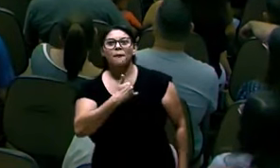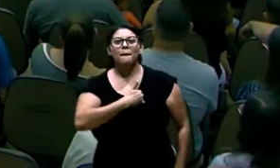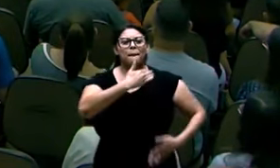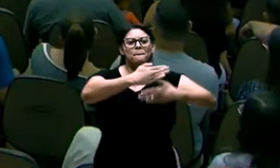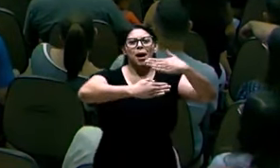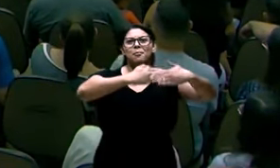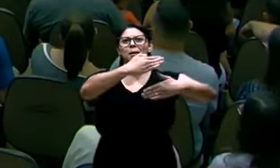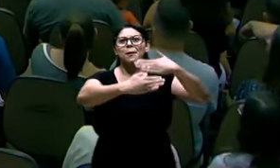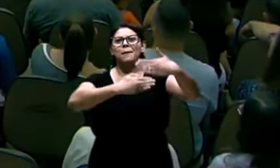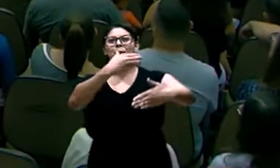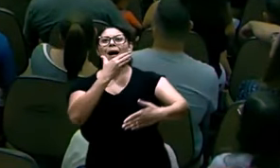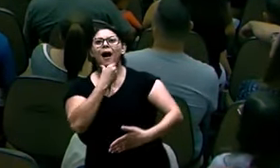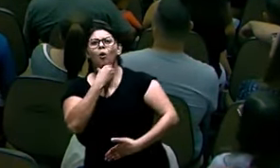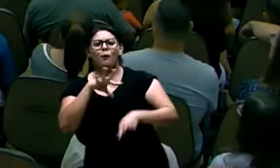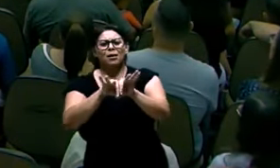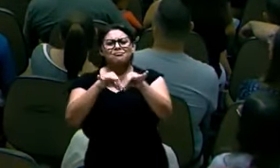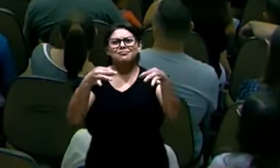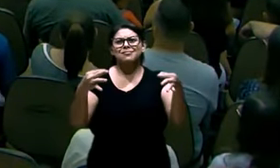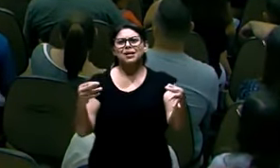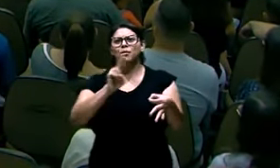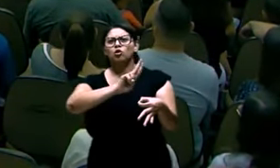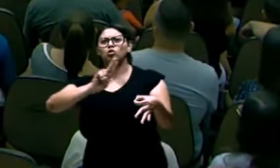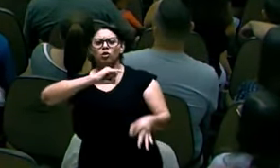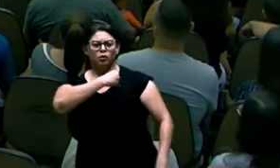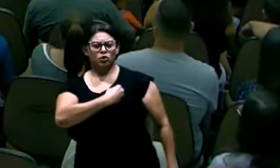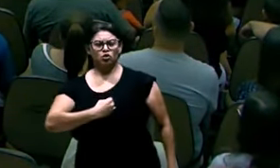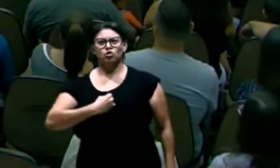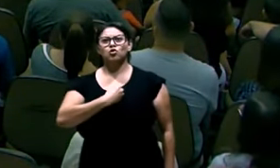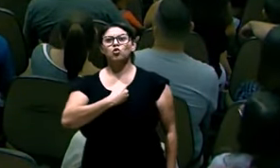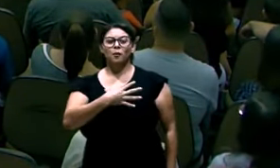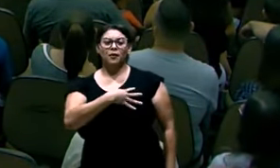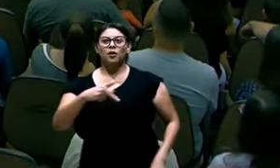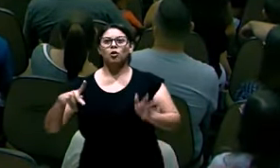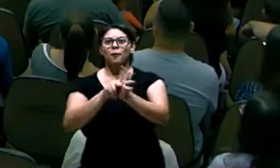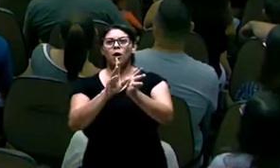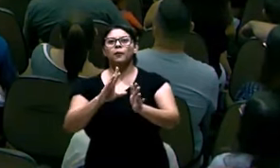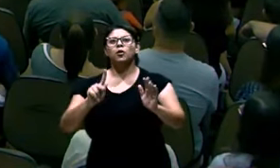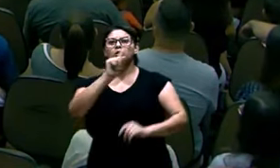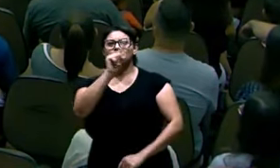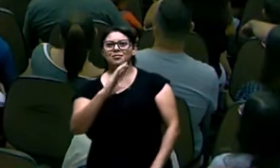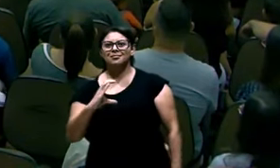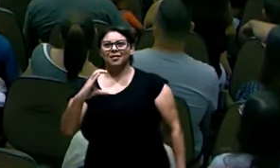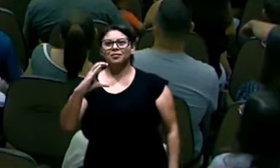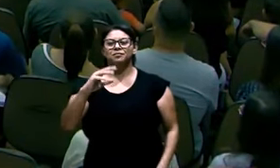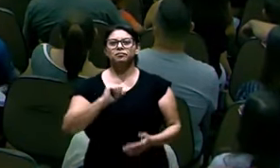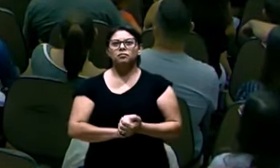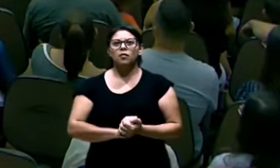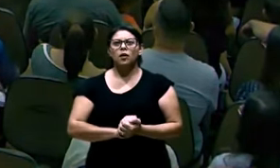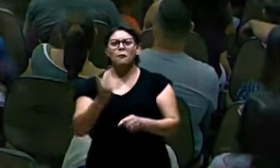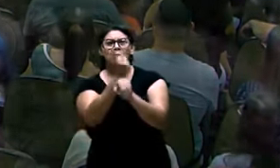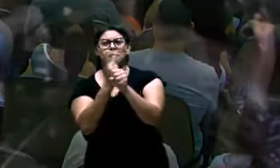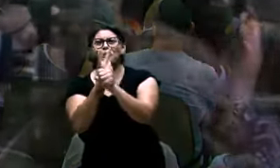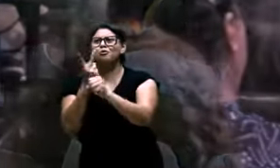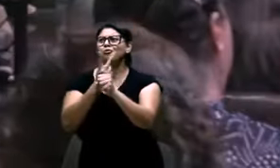Senhor a um homem simples por nome João, filho de Zacarias. Se você fosse procurar a Deus no culto,